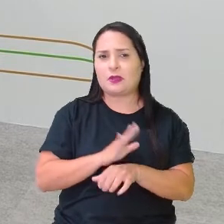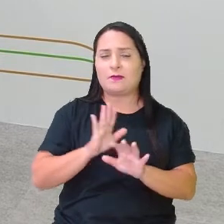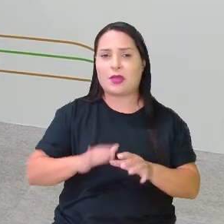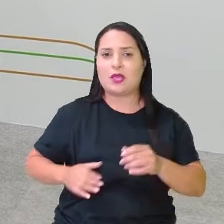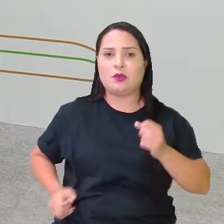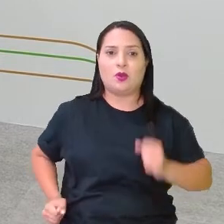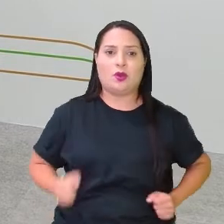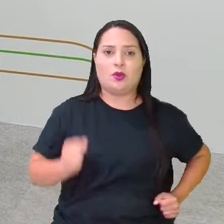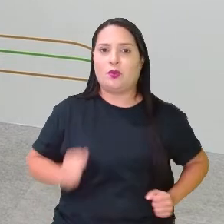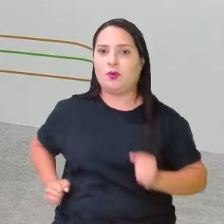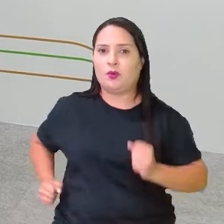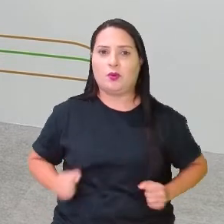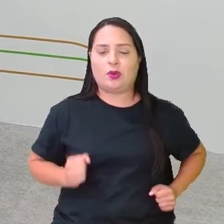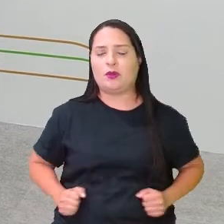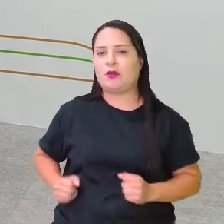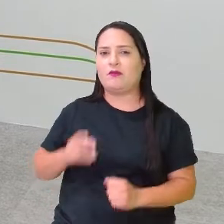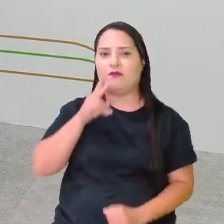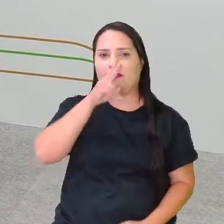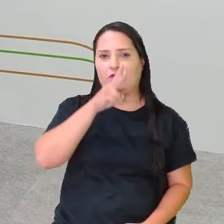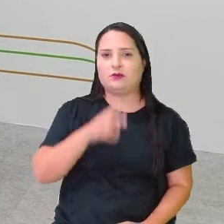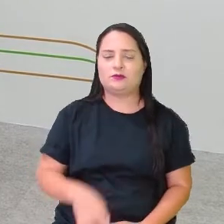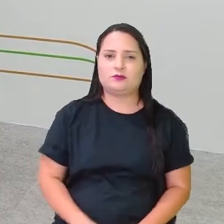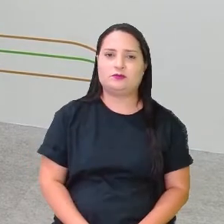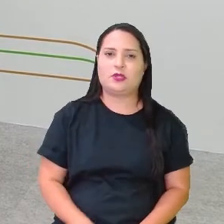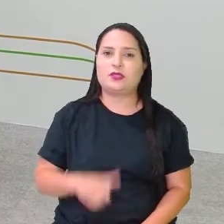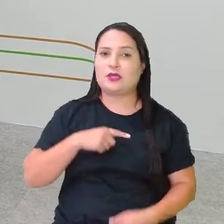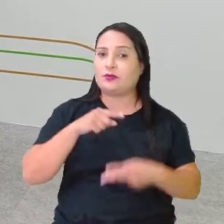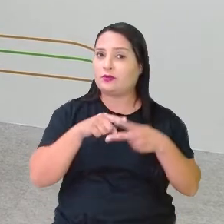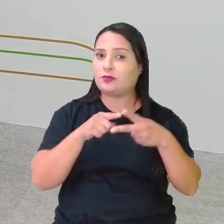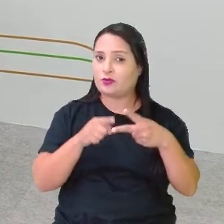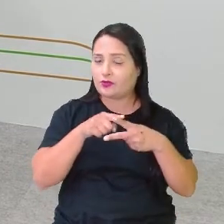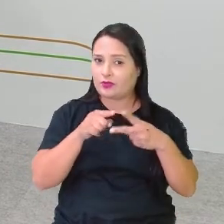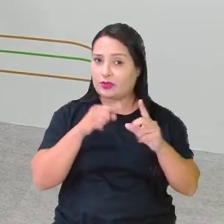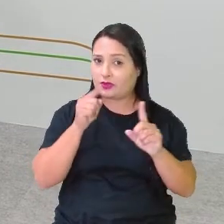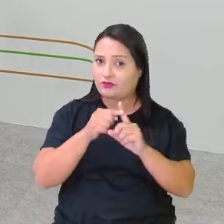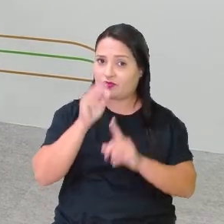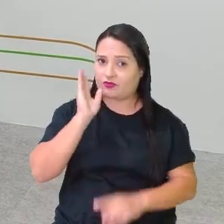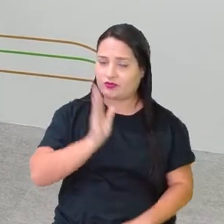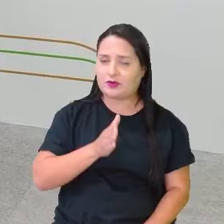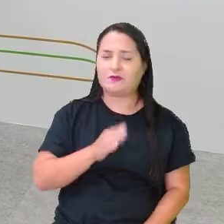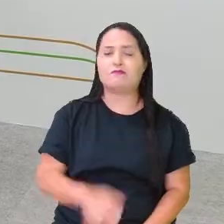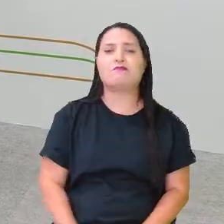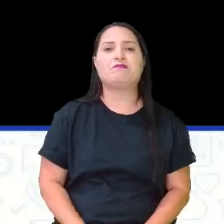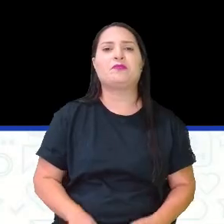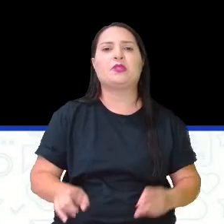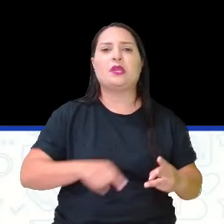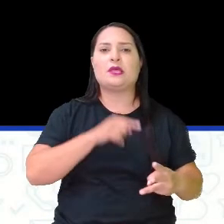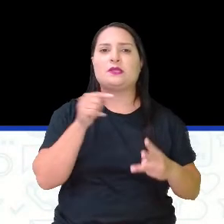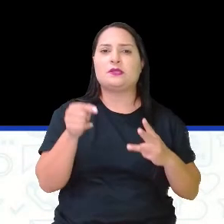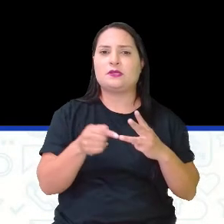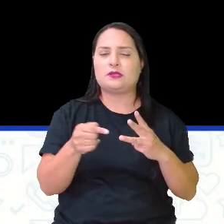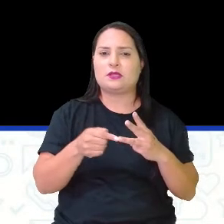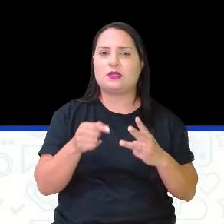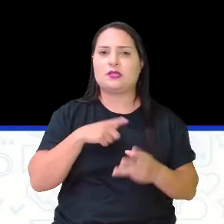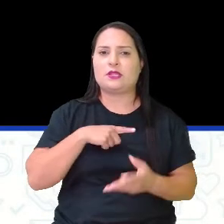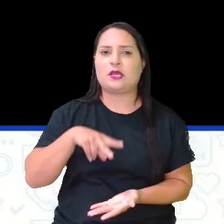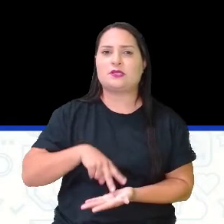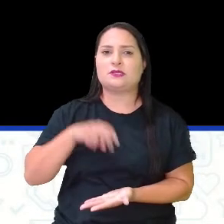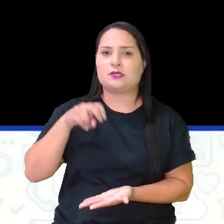temos aí 2 exercícios para o desafio de vocês. No nosso terceiro ponto temos os